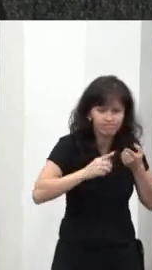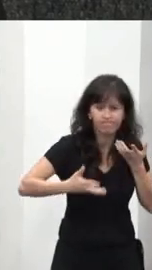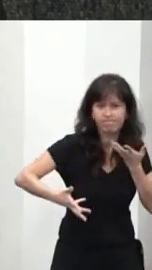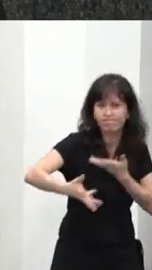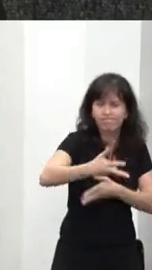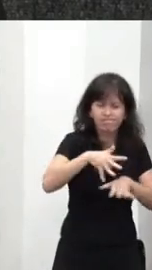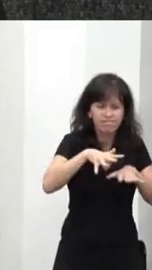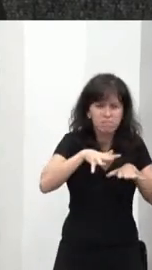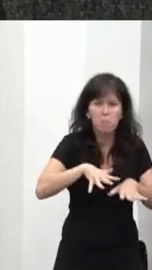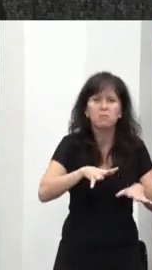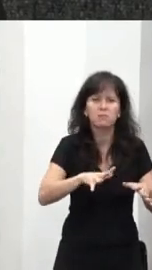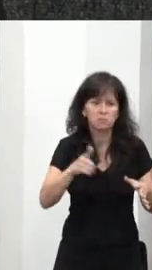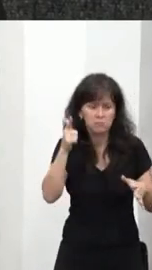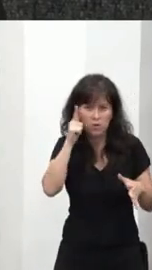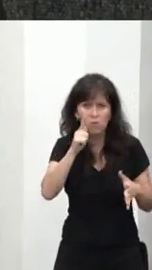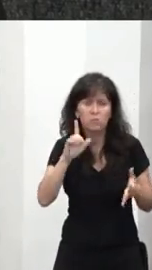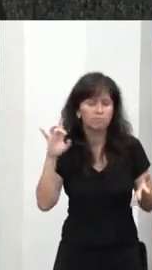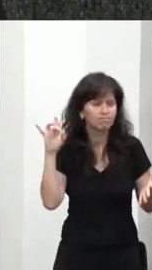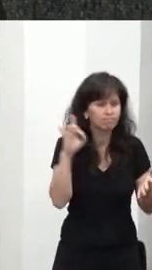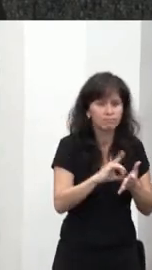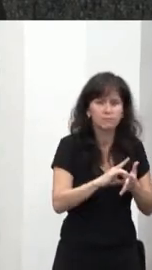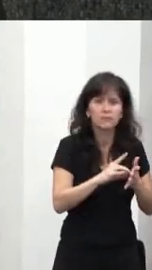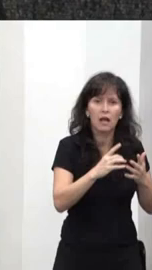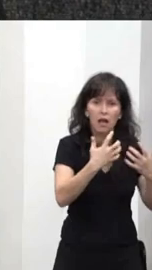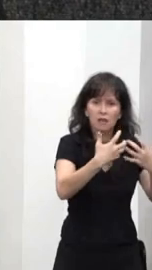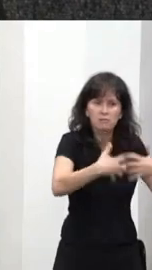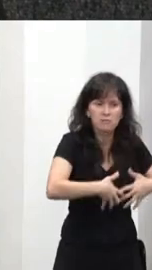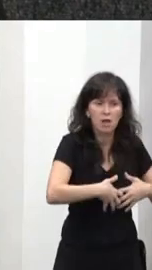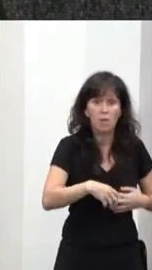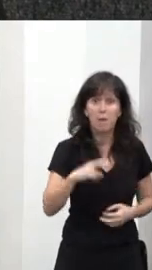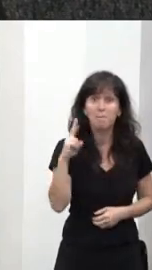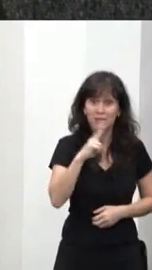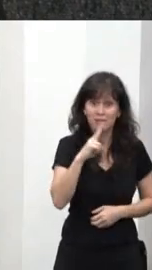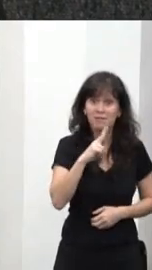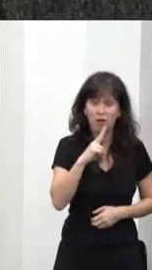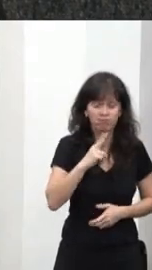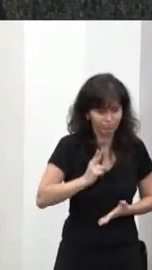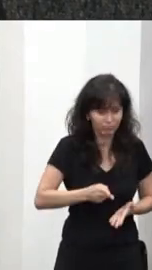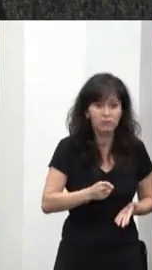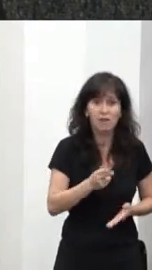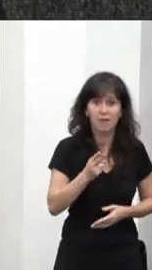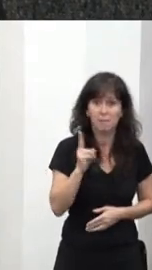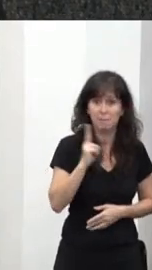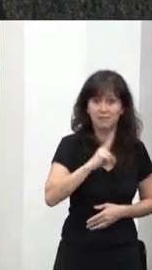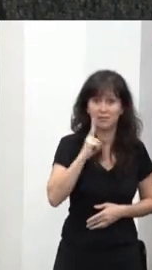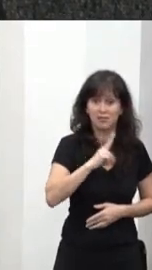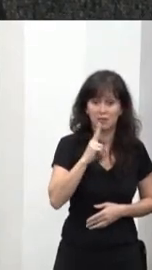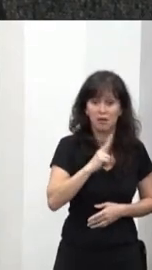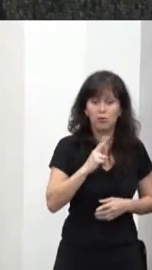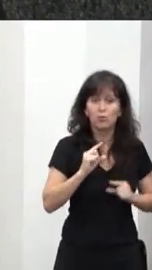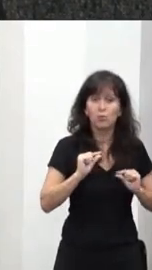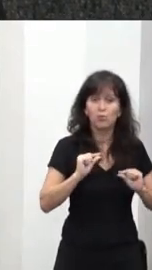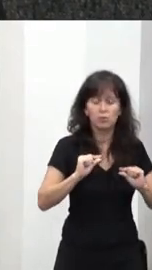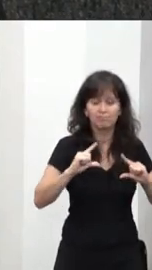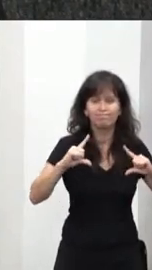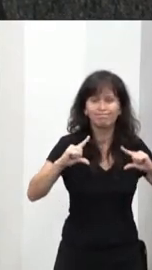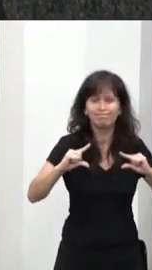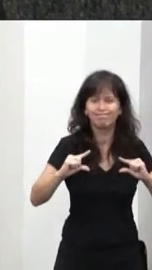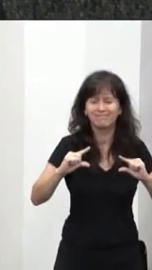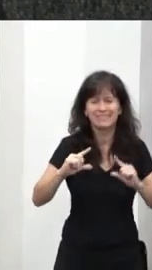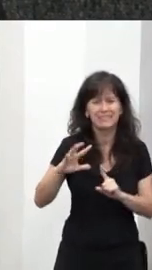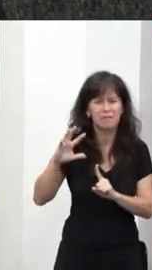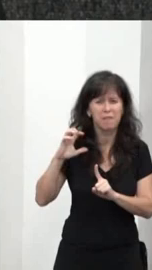destes recursos em ações emergenciais ainda emergenciais que visam combater e mitigar os efeitos da pandemia